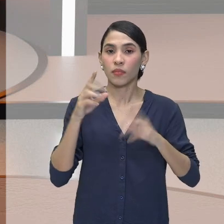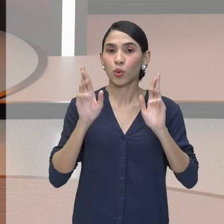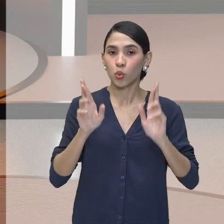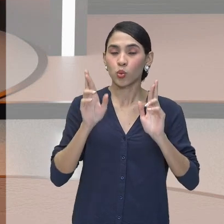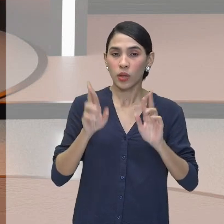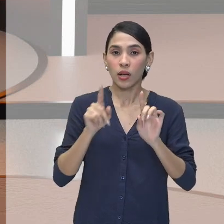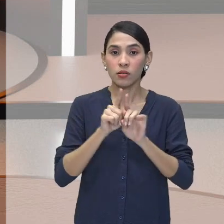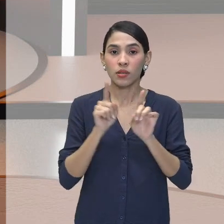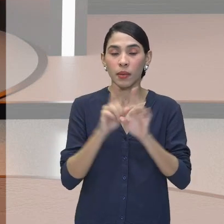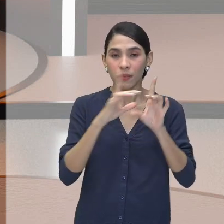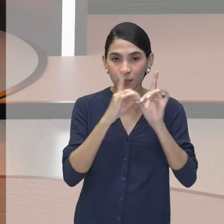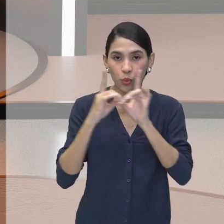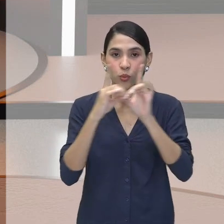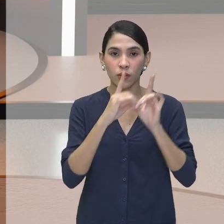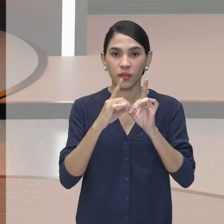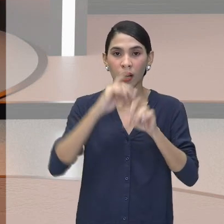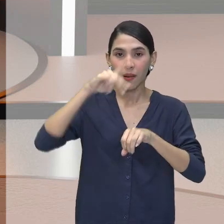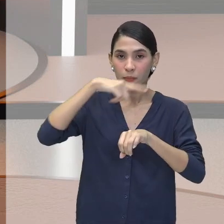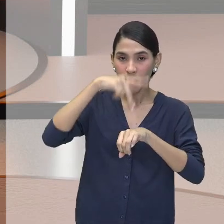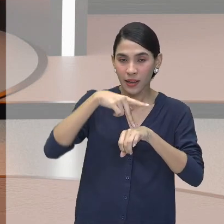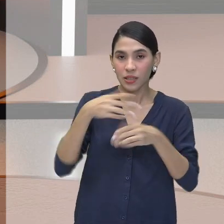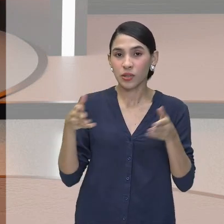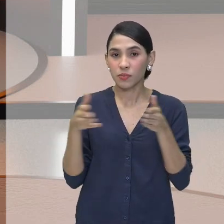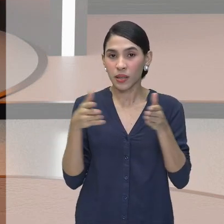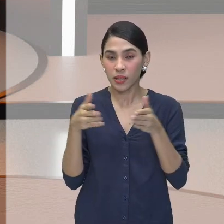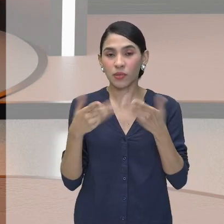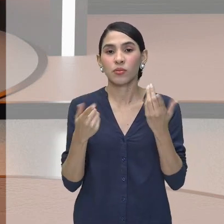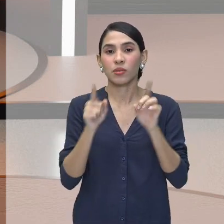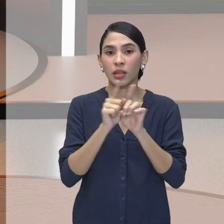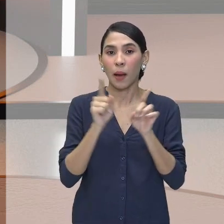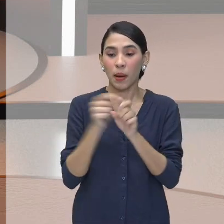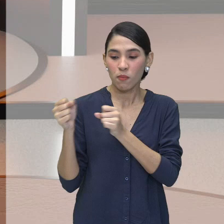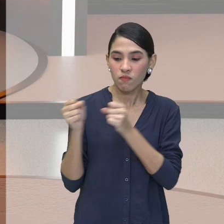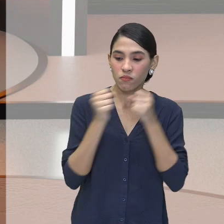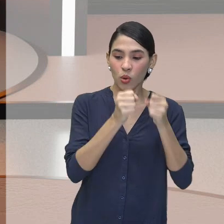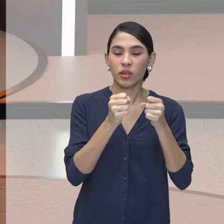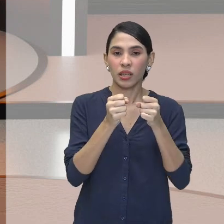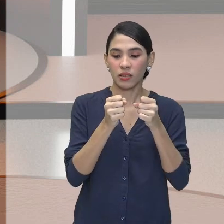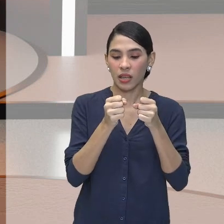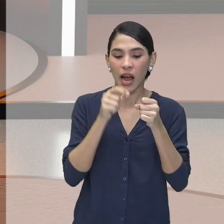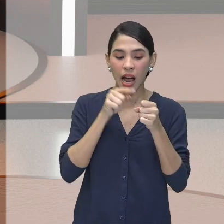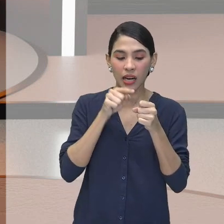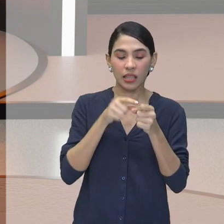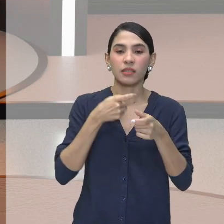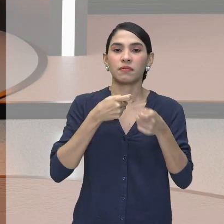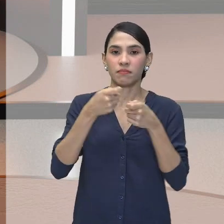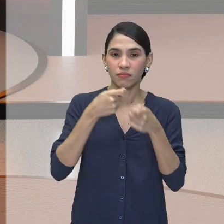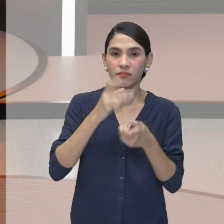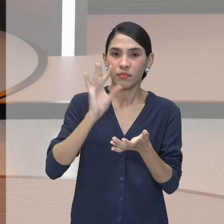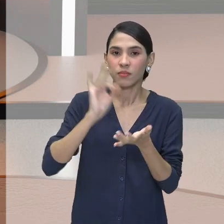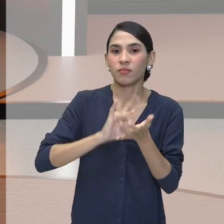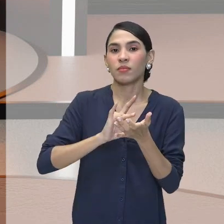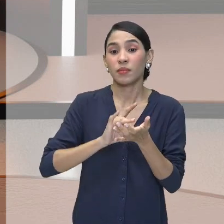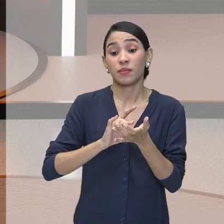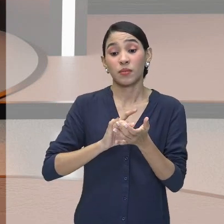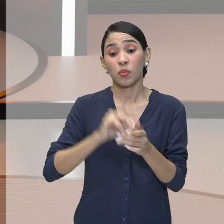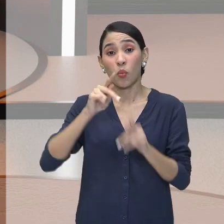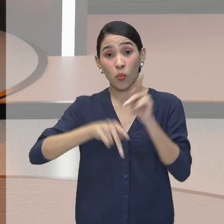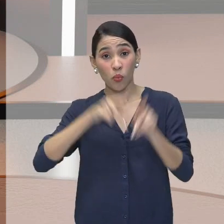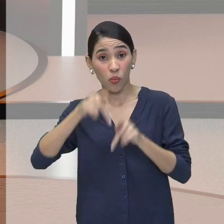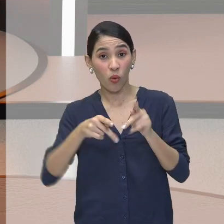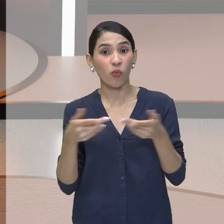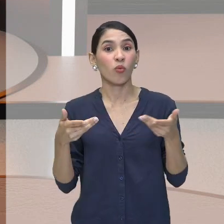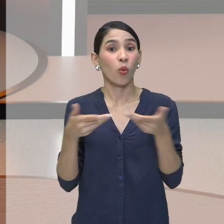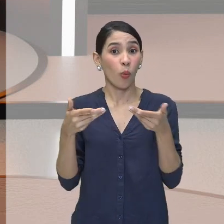de unificar o país nesse momento, de centralizar o poder, de conseguir, de fato, fazer com que a nação comece a andar